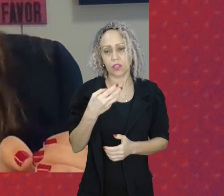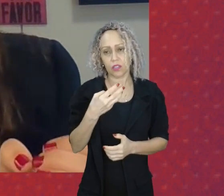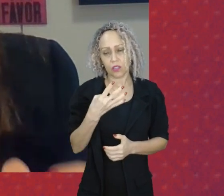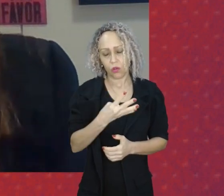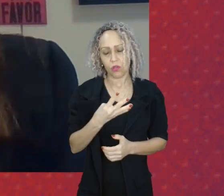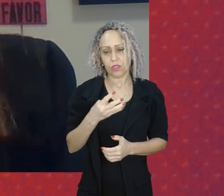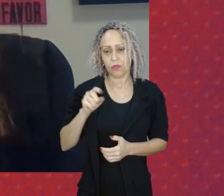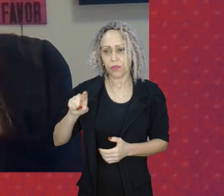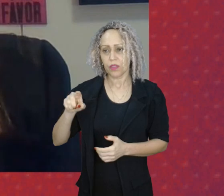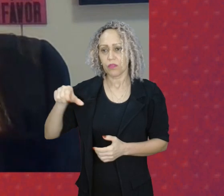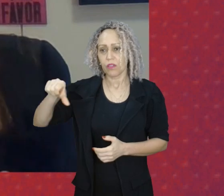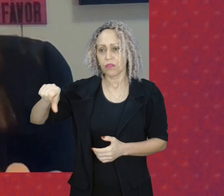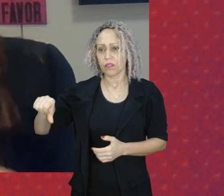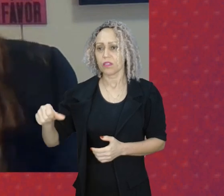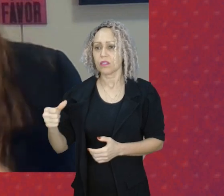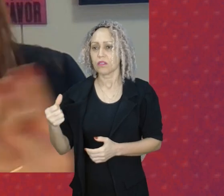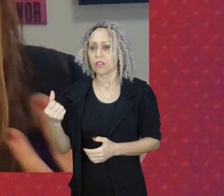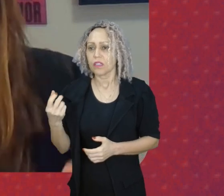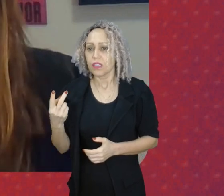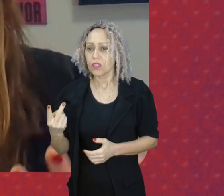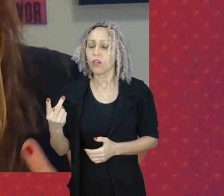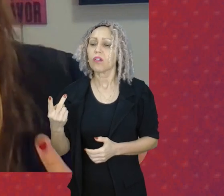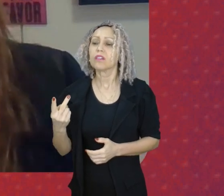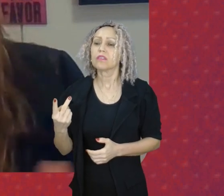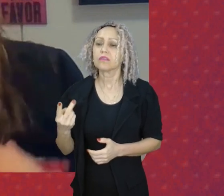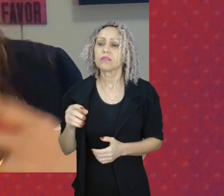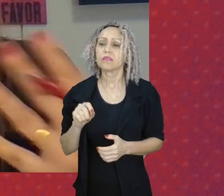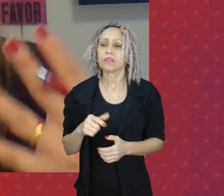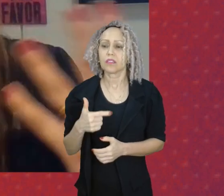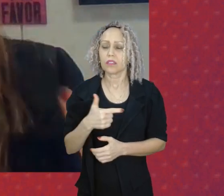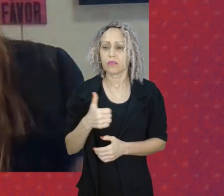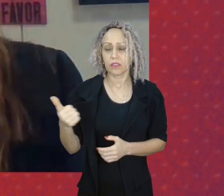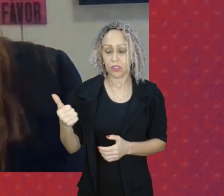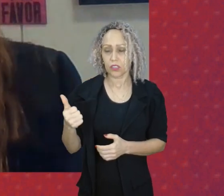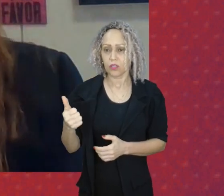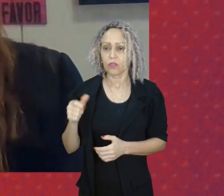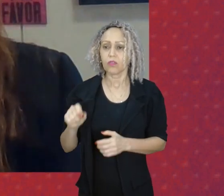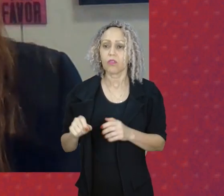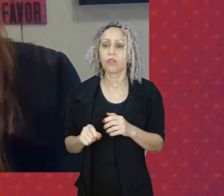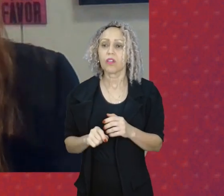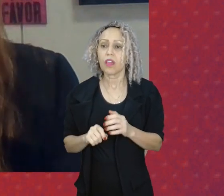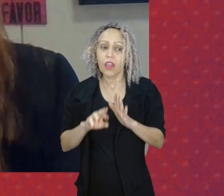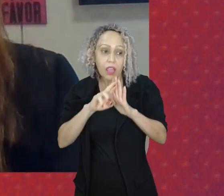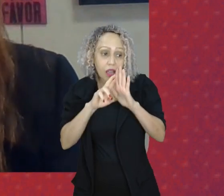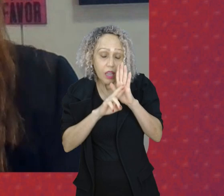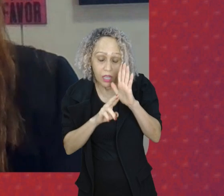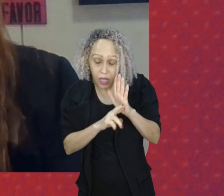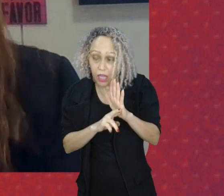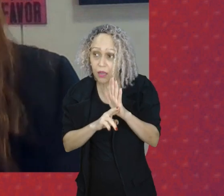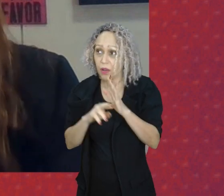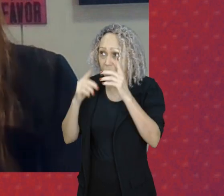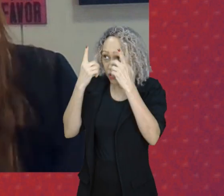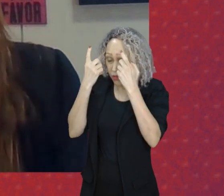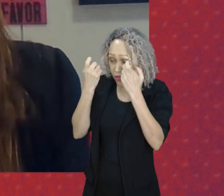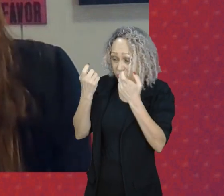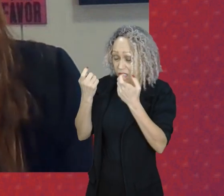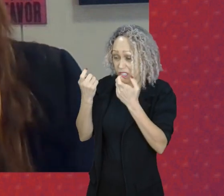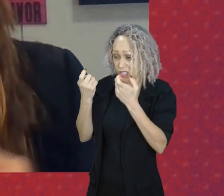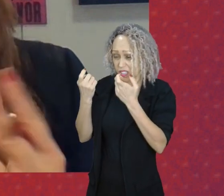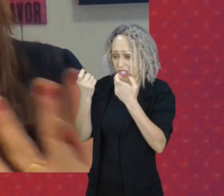4 de agosto de 2021, que estabelece normas para prevenir, reprimir e combater a violência política contra a